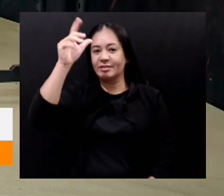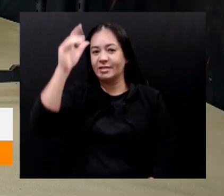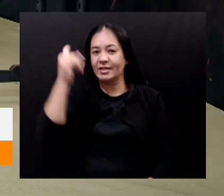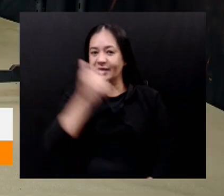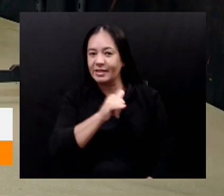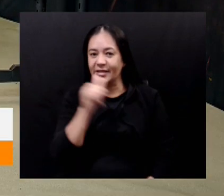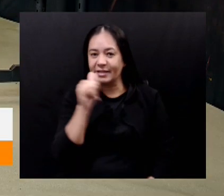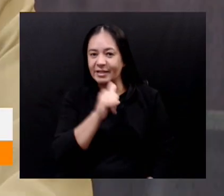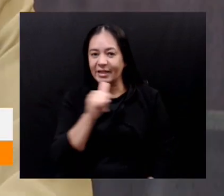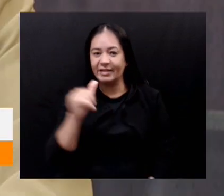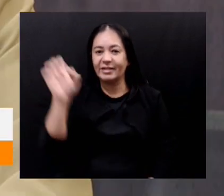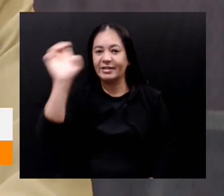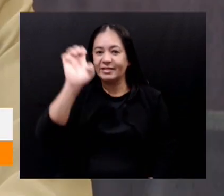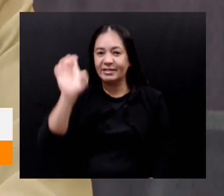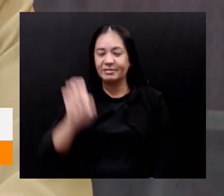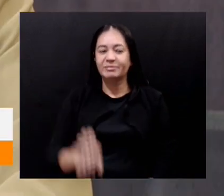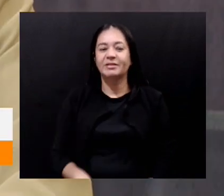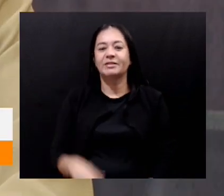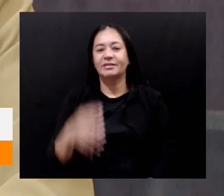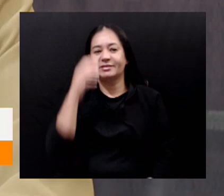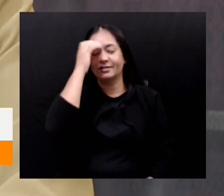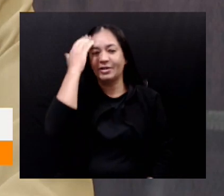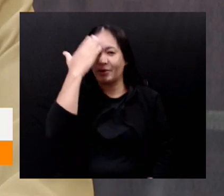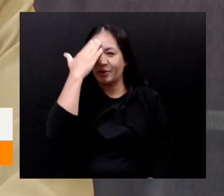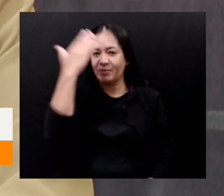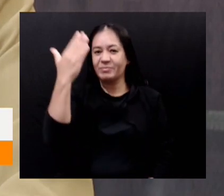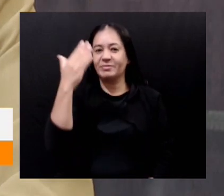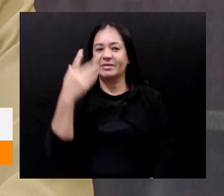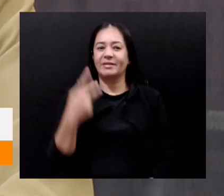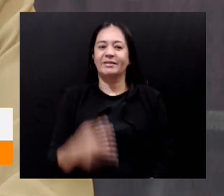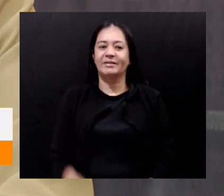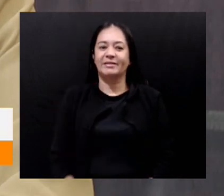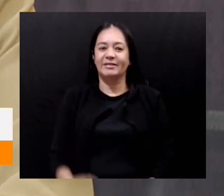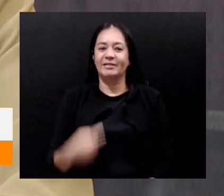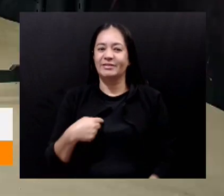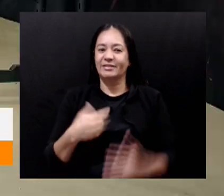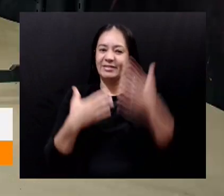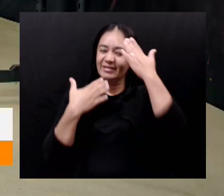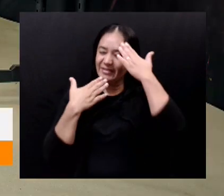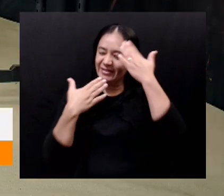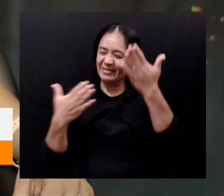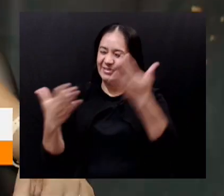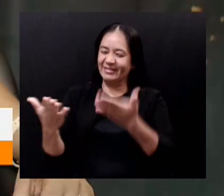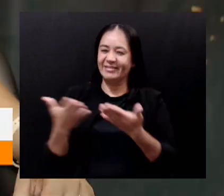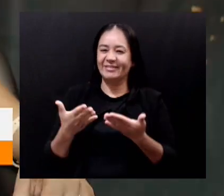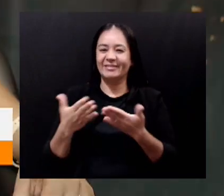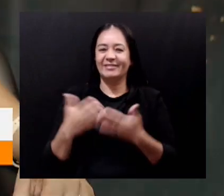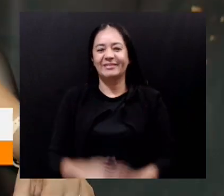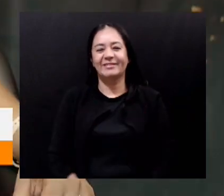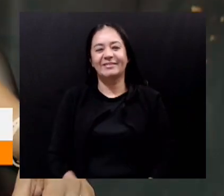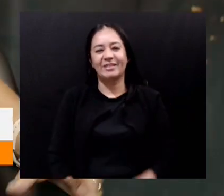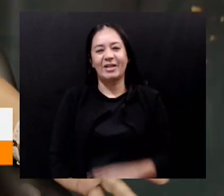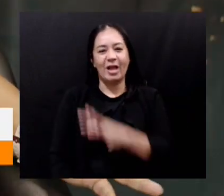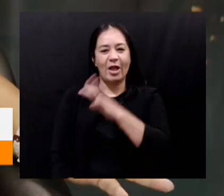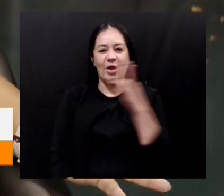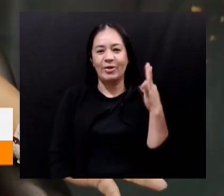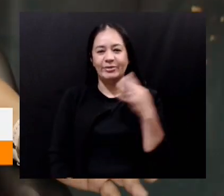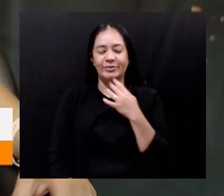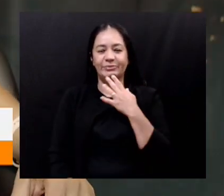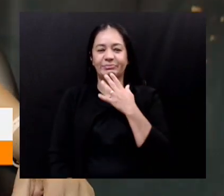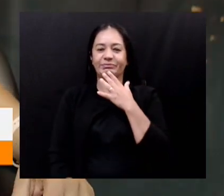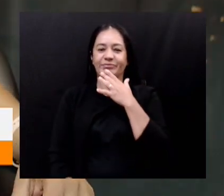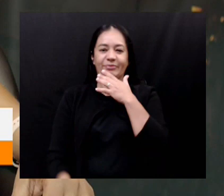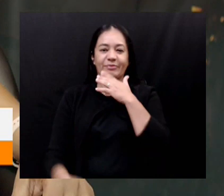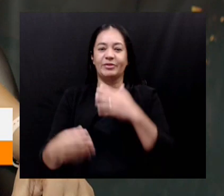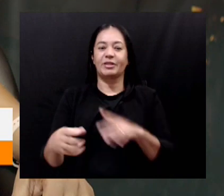bem-vinda, muito obrigada pela sua presença. Bom dia. Bom dia, eu que agradeço o convite. Muito bem. E com a gente também, dando as